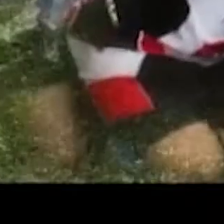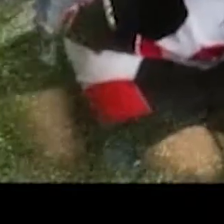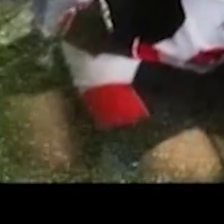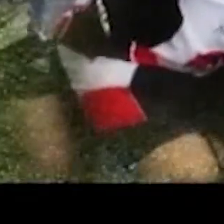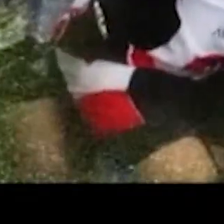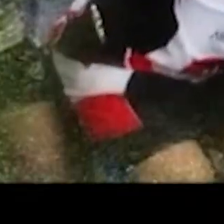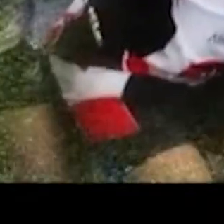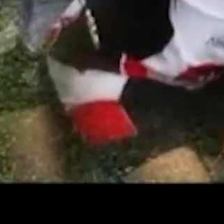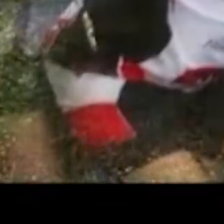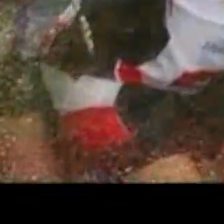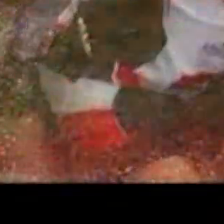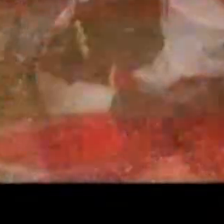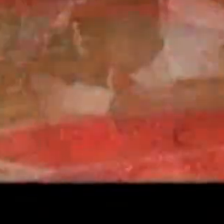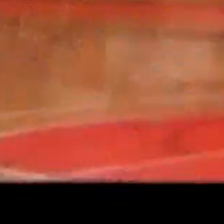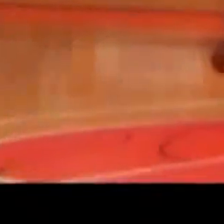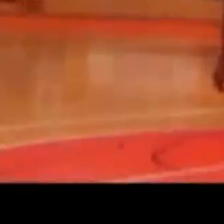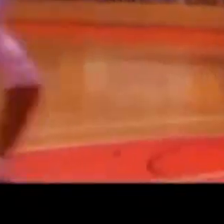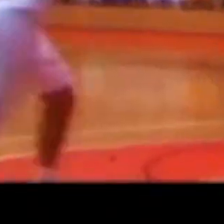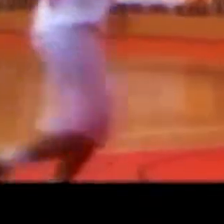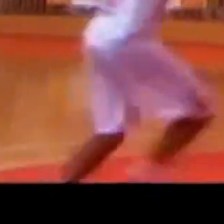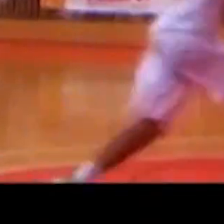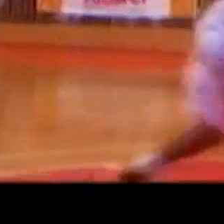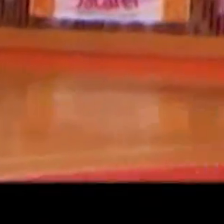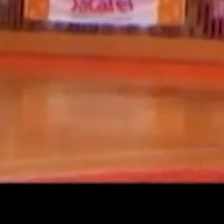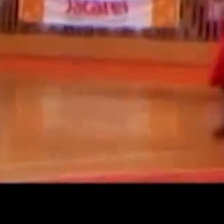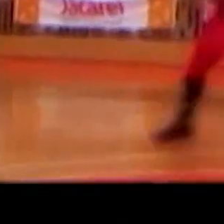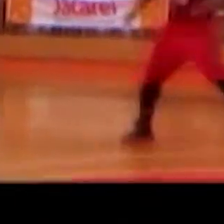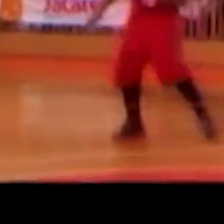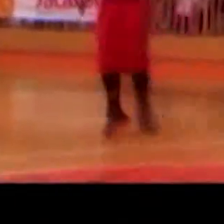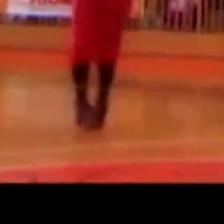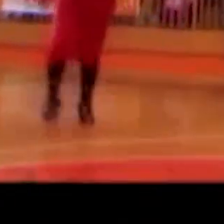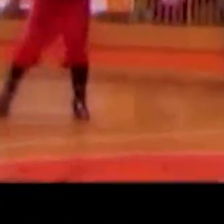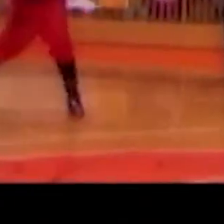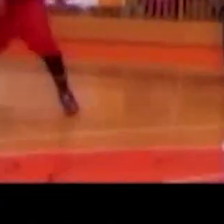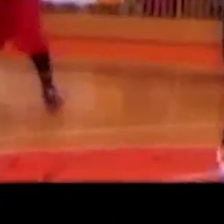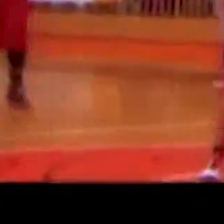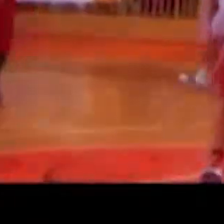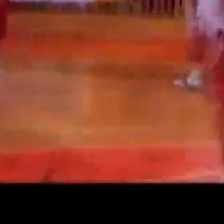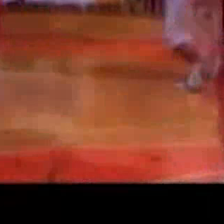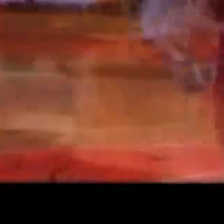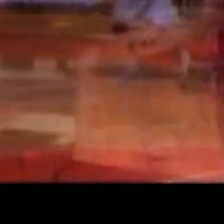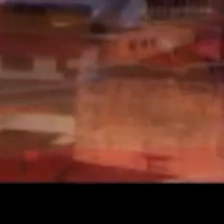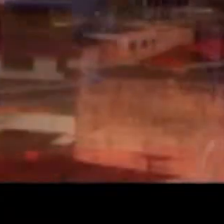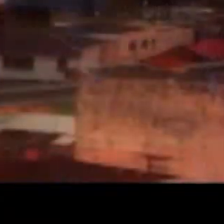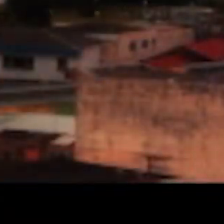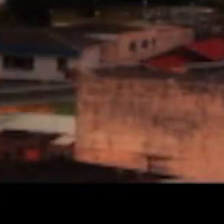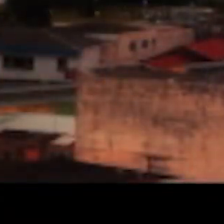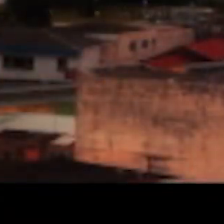Pátria amada,